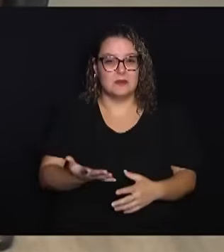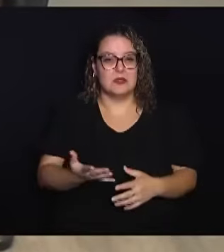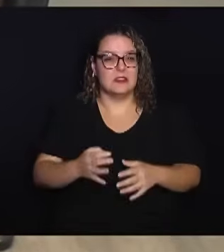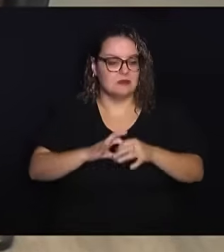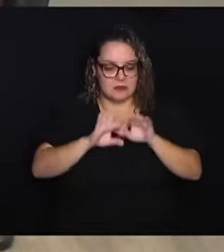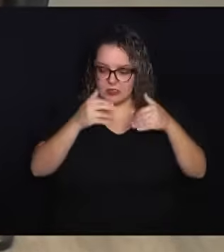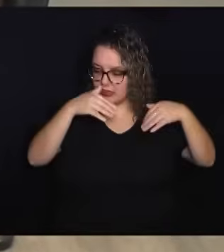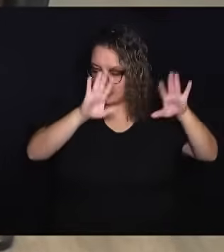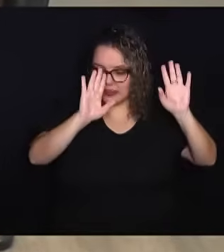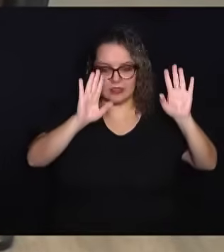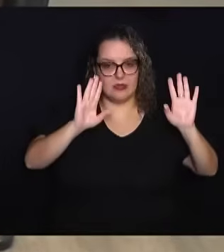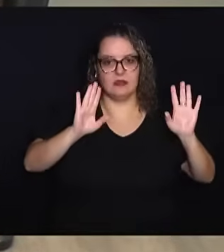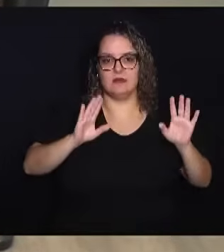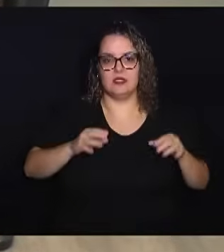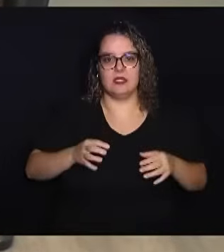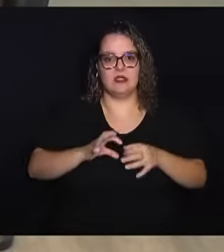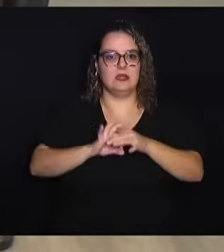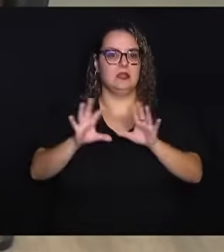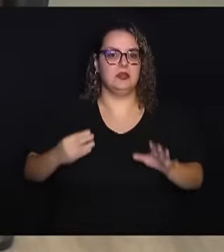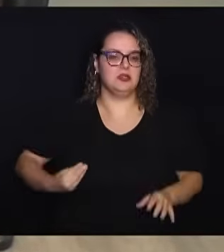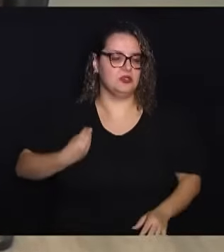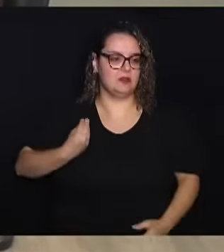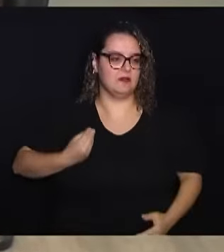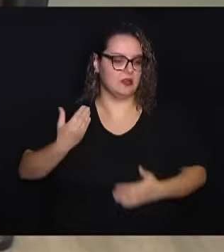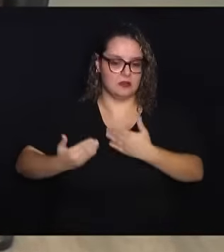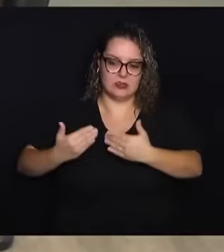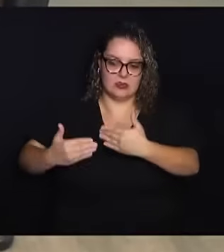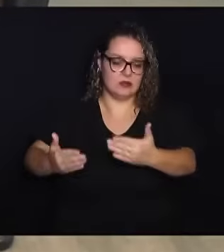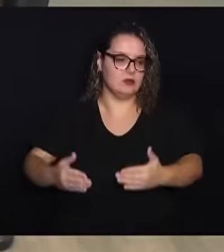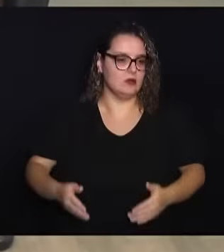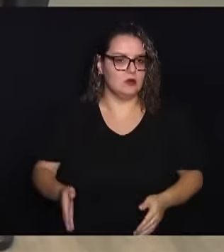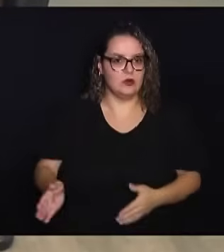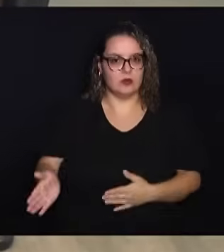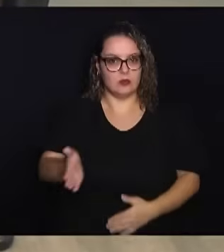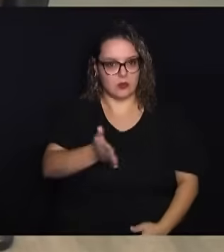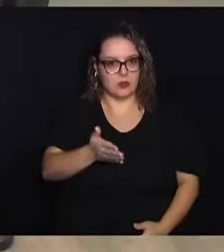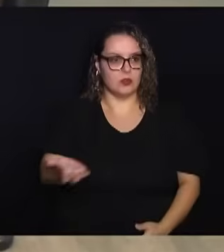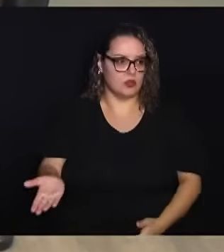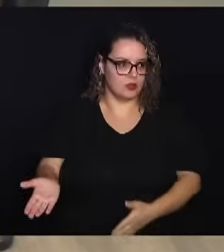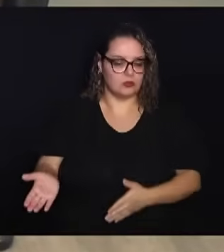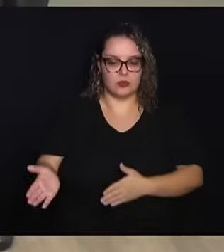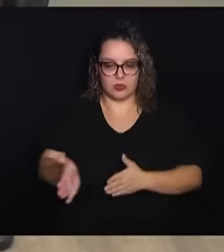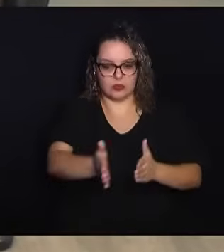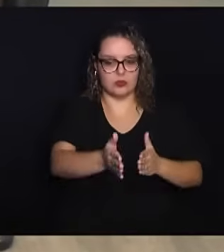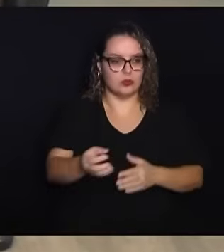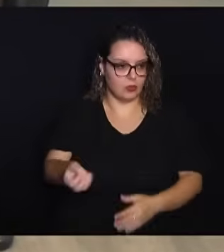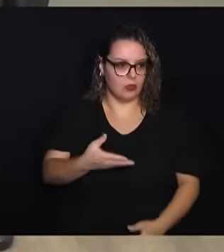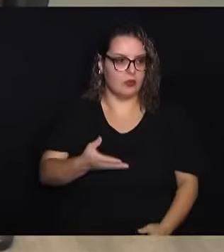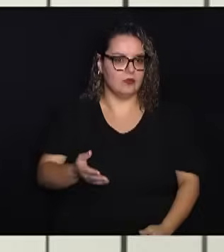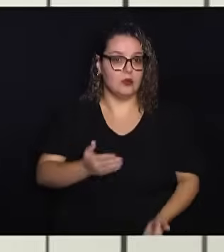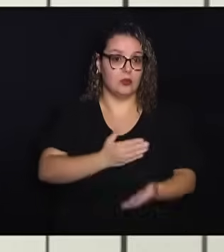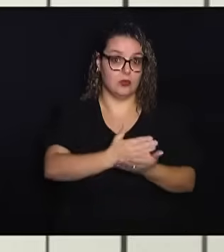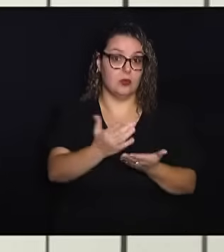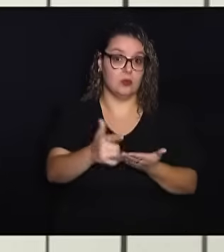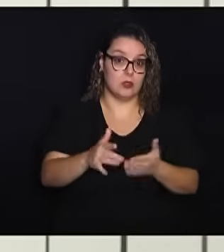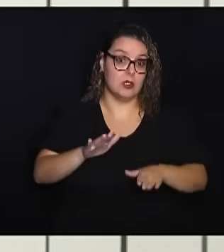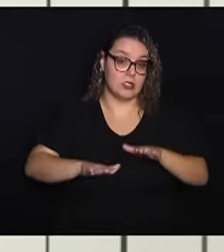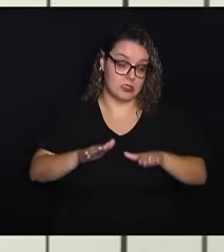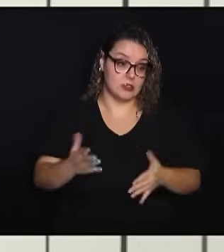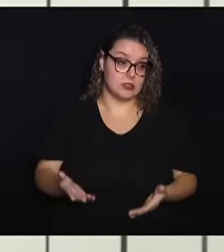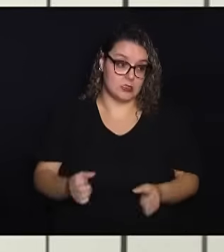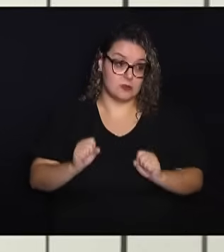livra da resistência e segue o novo, segue para o recomeço. E muitas vezes recomeço esse que pode